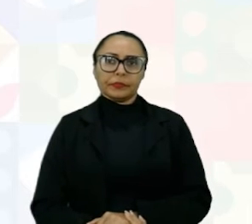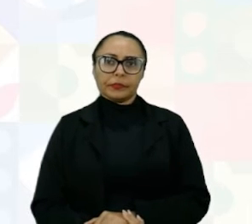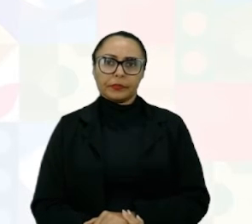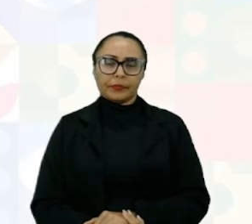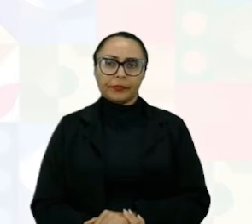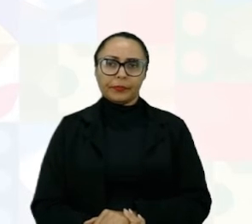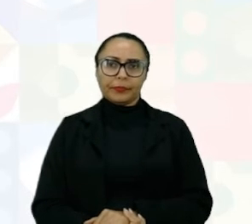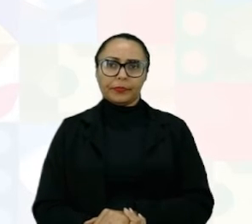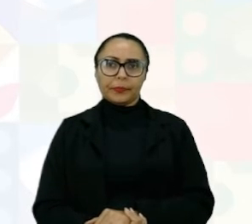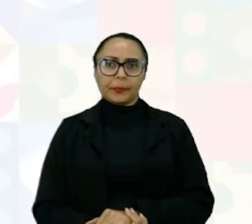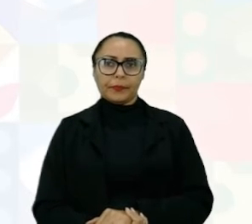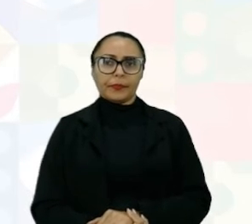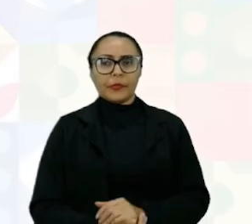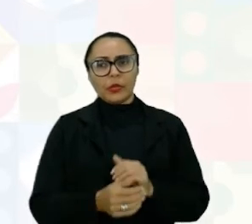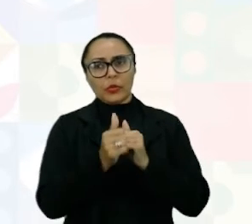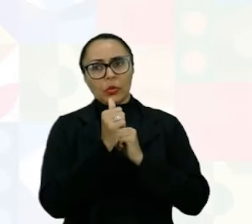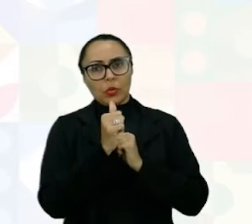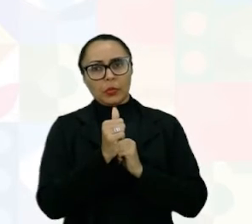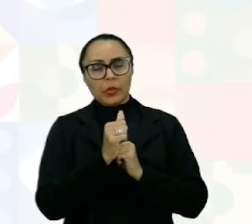Acompanha comigo